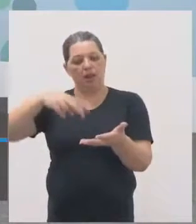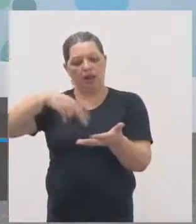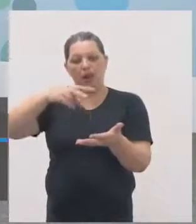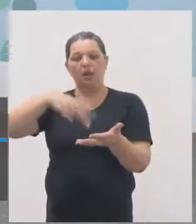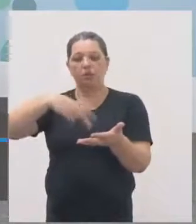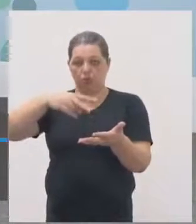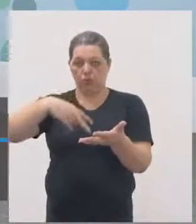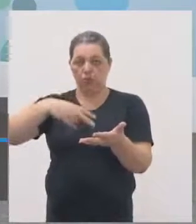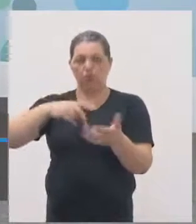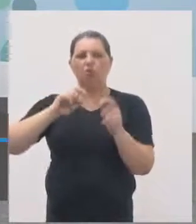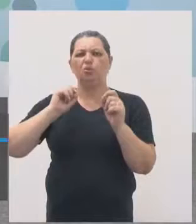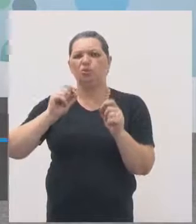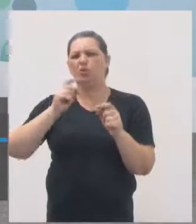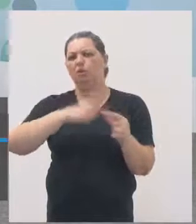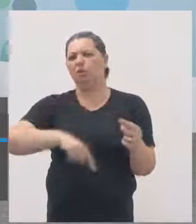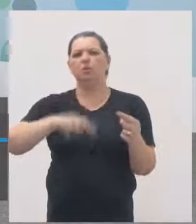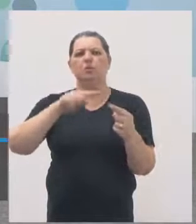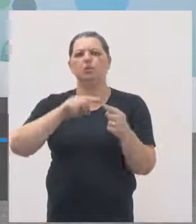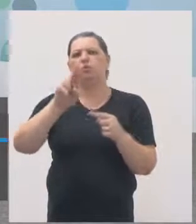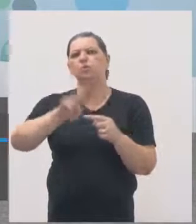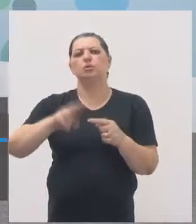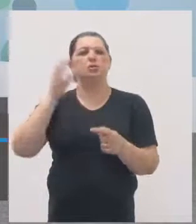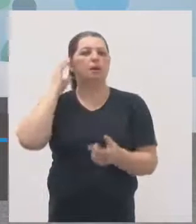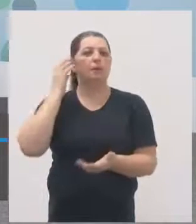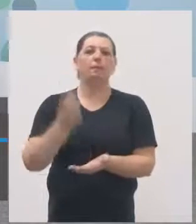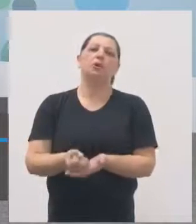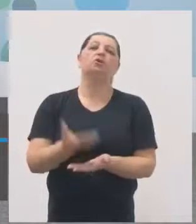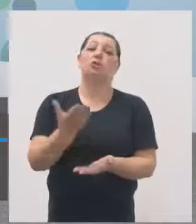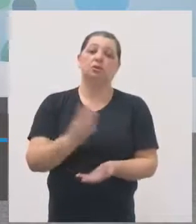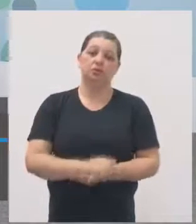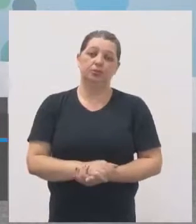leitura. Qual a finalidade de usar o podcast?